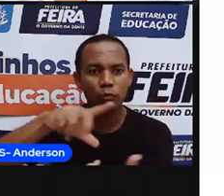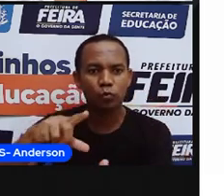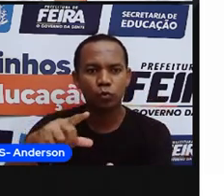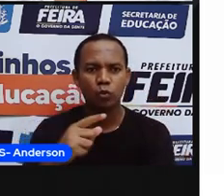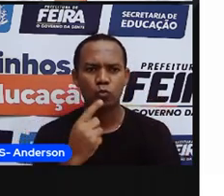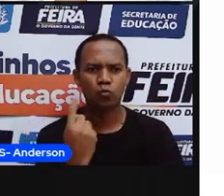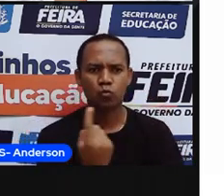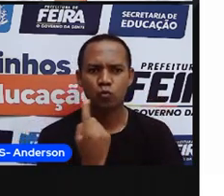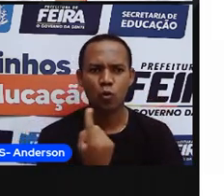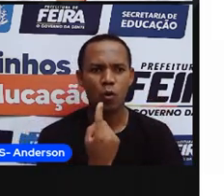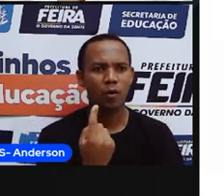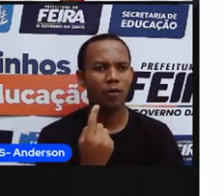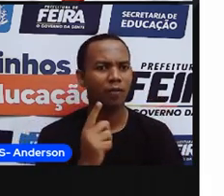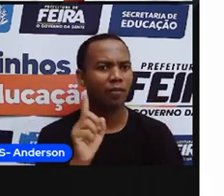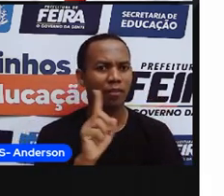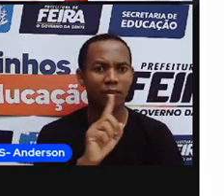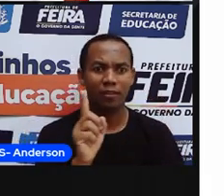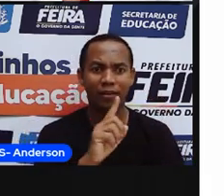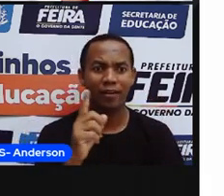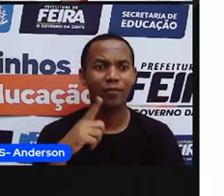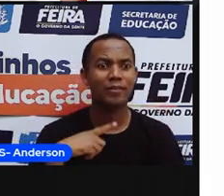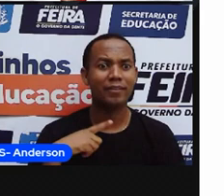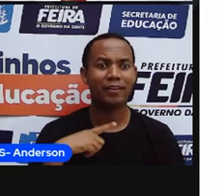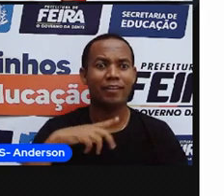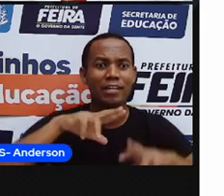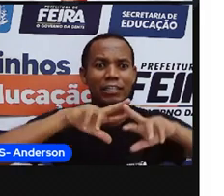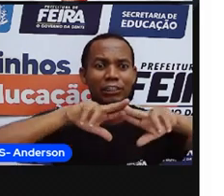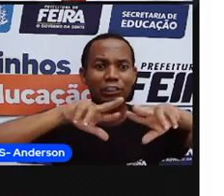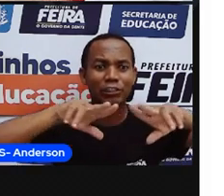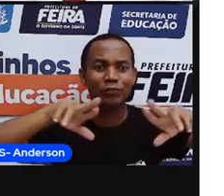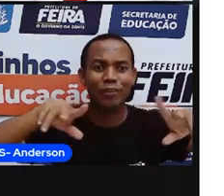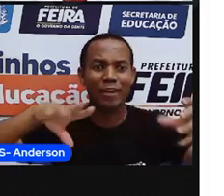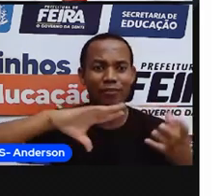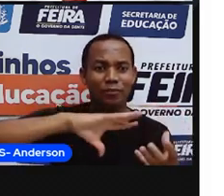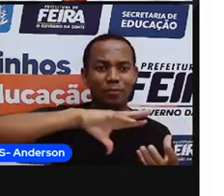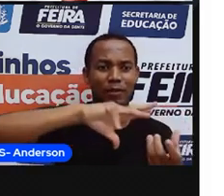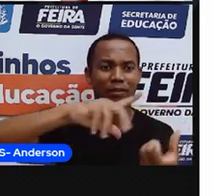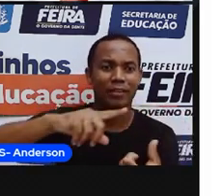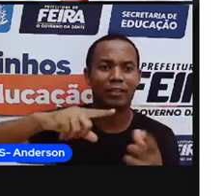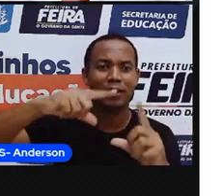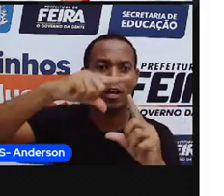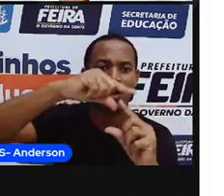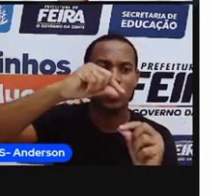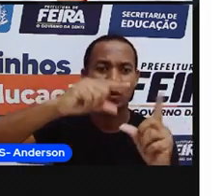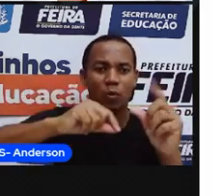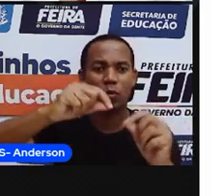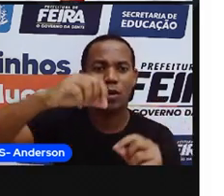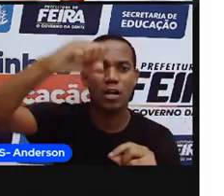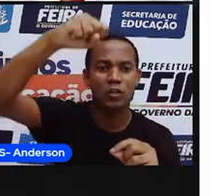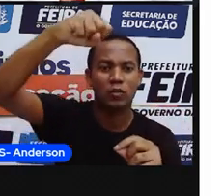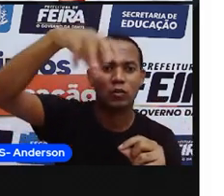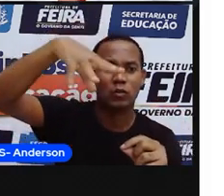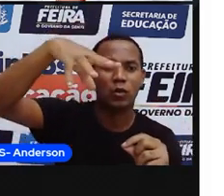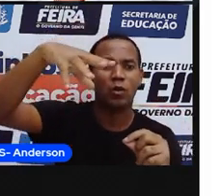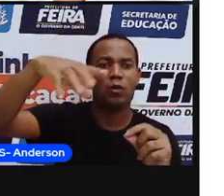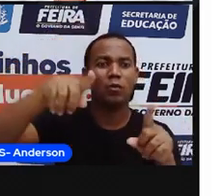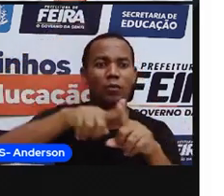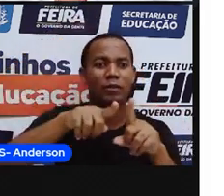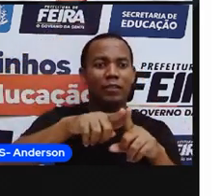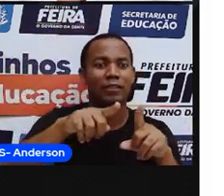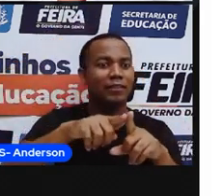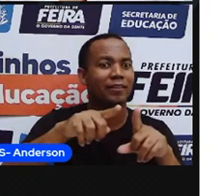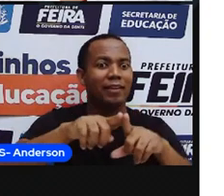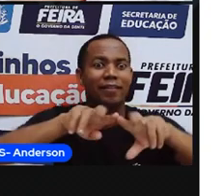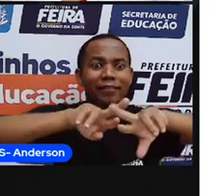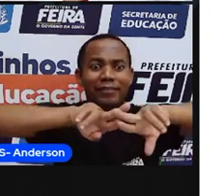no universo. Existem outros planetas, né? Isso existe a Lua, o Sol, que são astros, existem as estrelas,